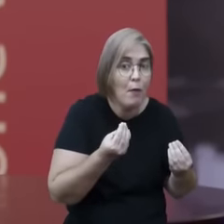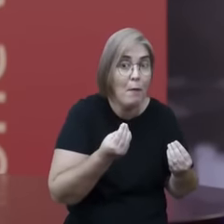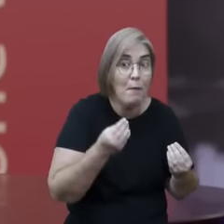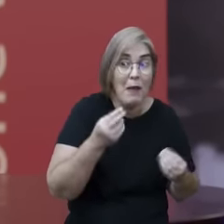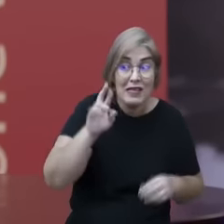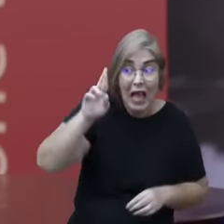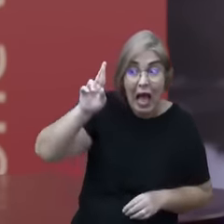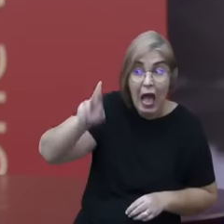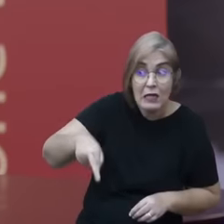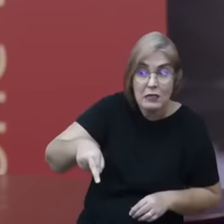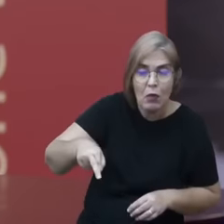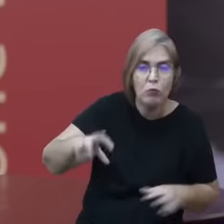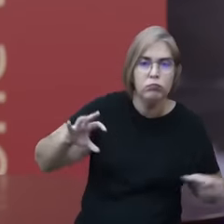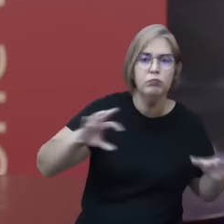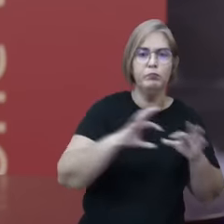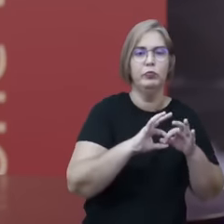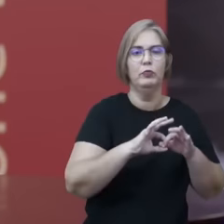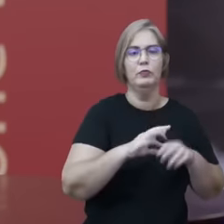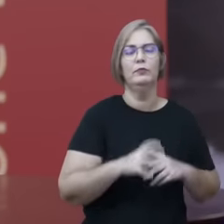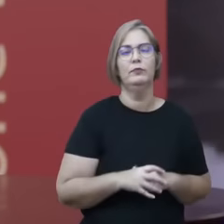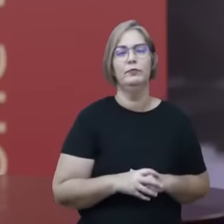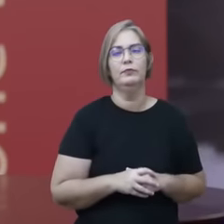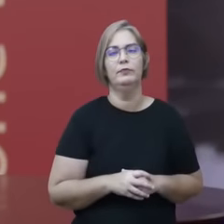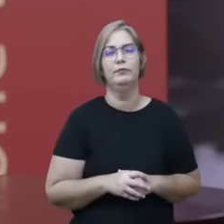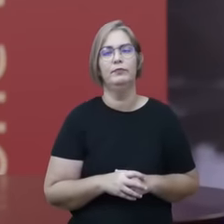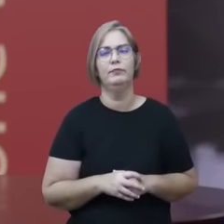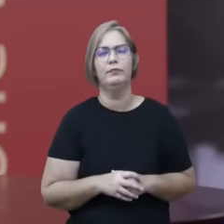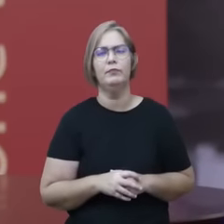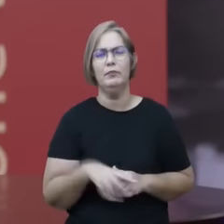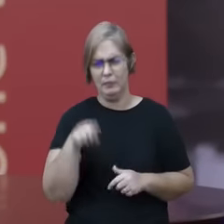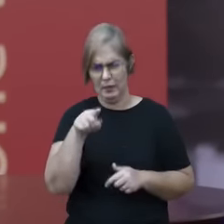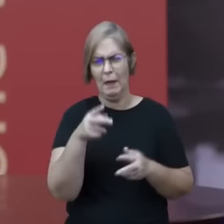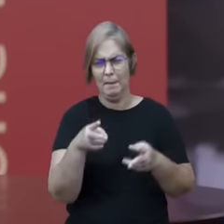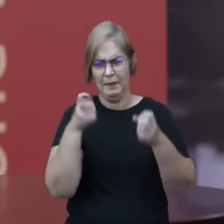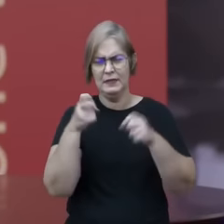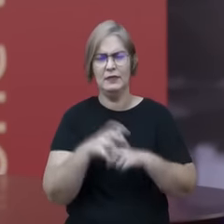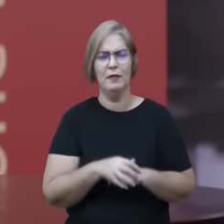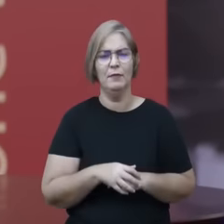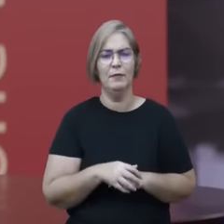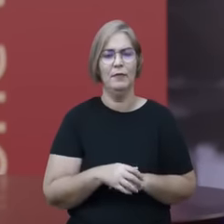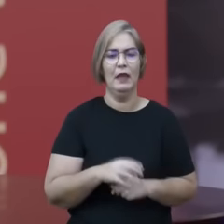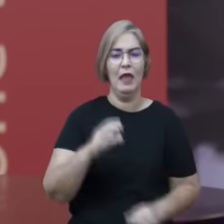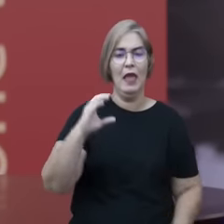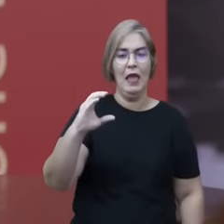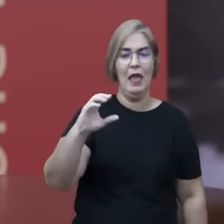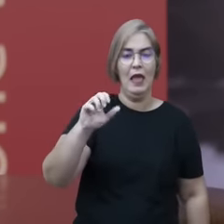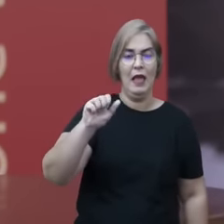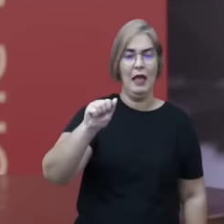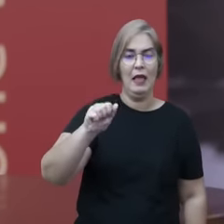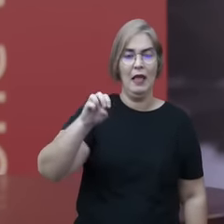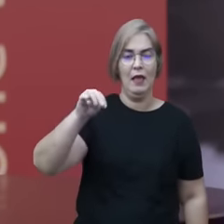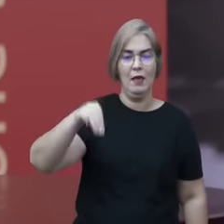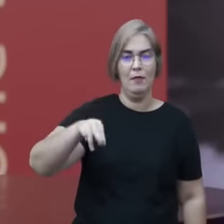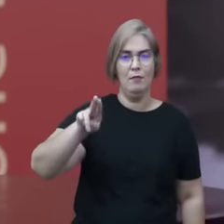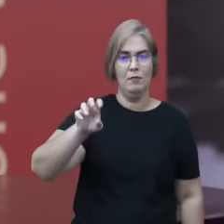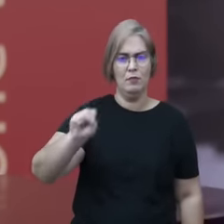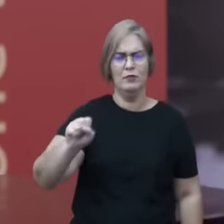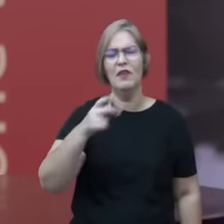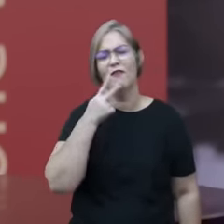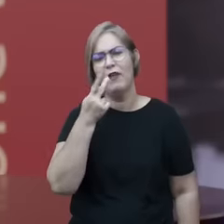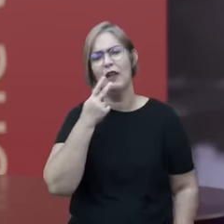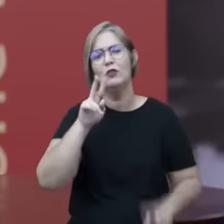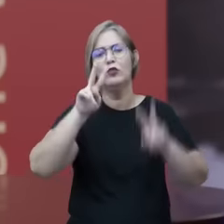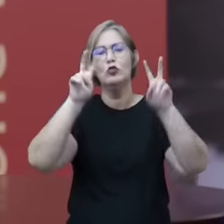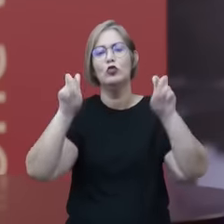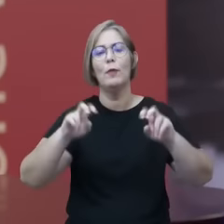veja, eh, agora aqui o Cam, até agora o Cami estava falando aquilo dessa categoria que ele chama de